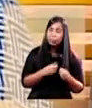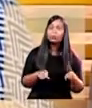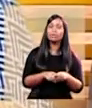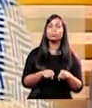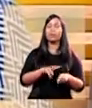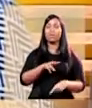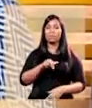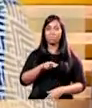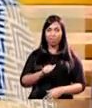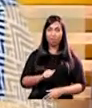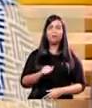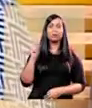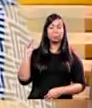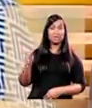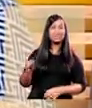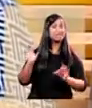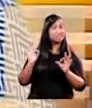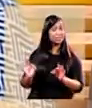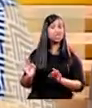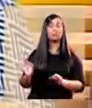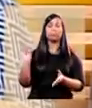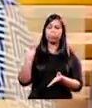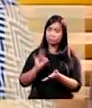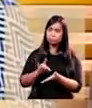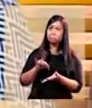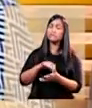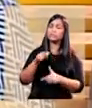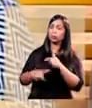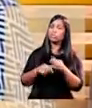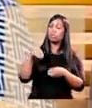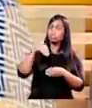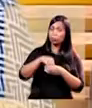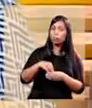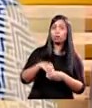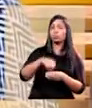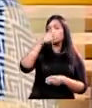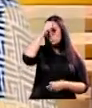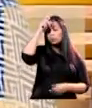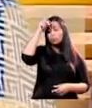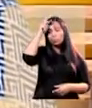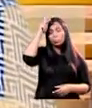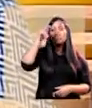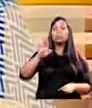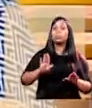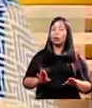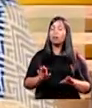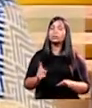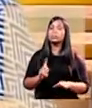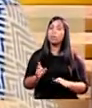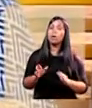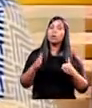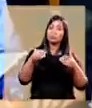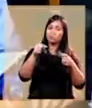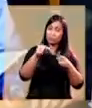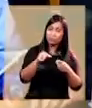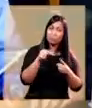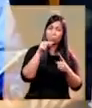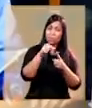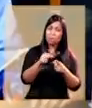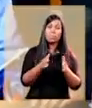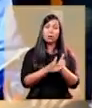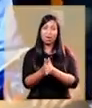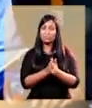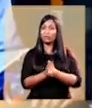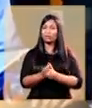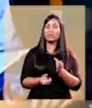com a Vara da Infância, para que ele seja realmente efetivado no município, mas não é com esse viés. Não para se criar